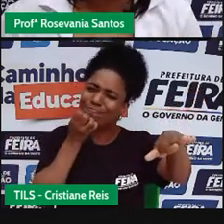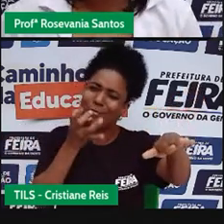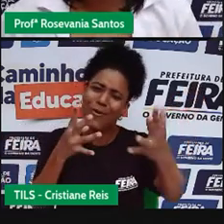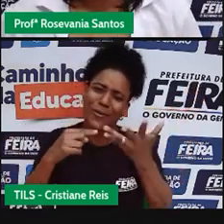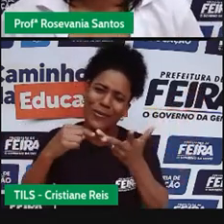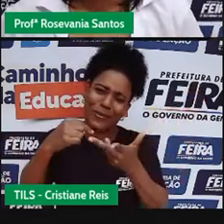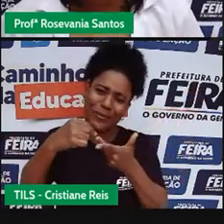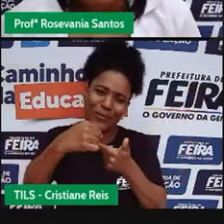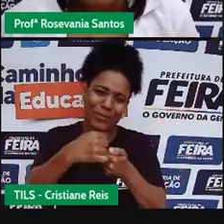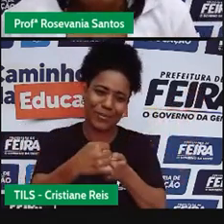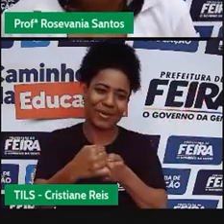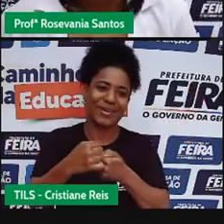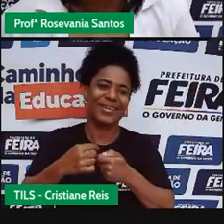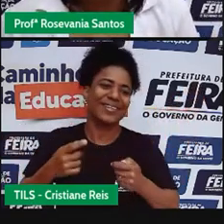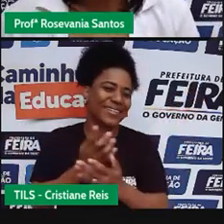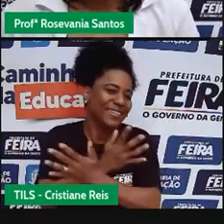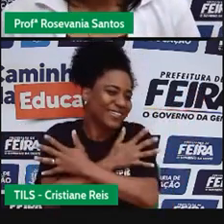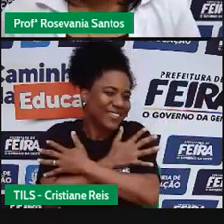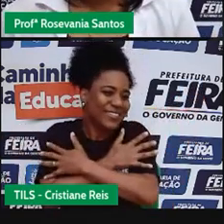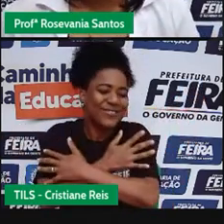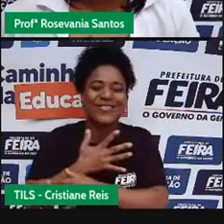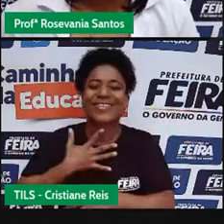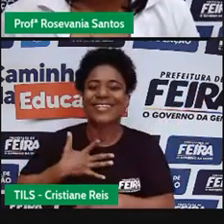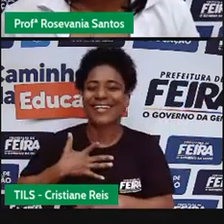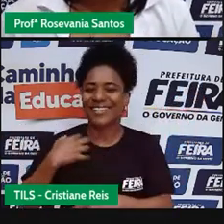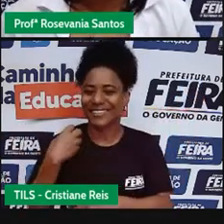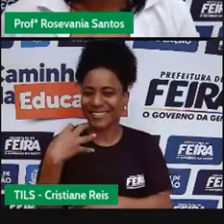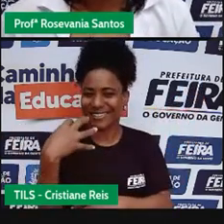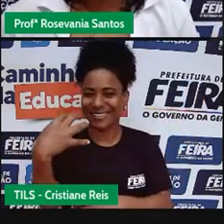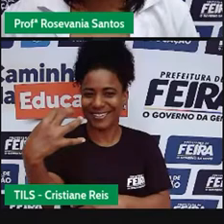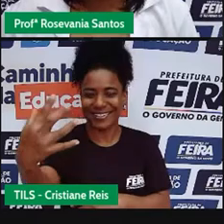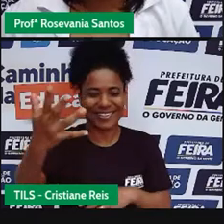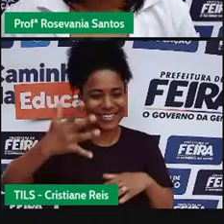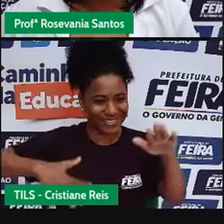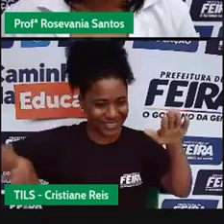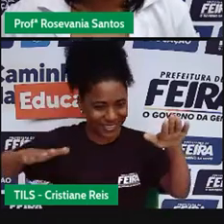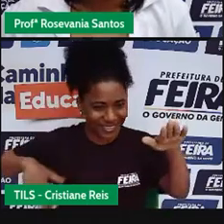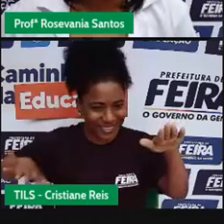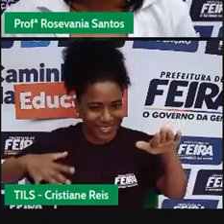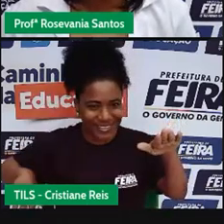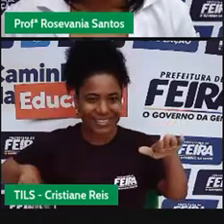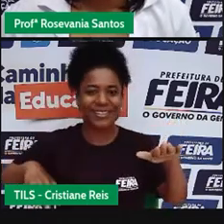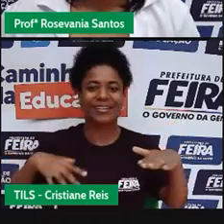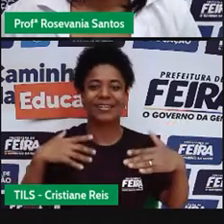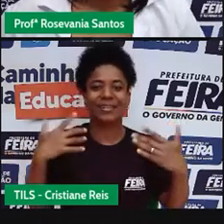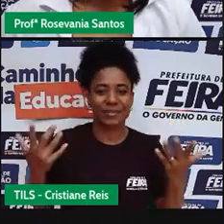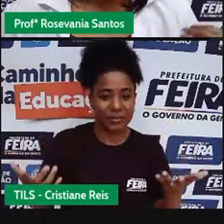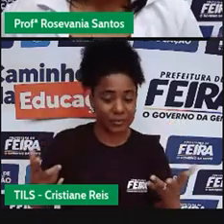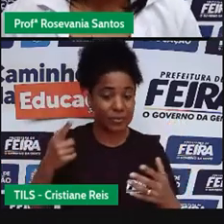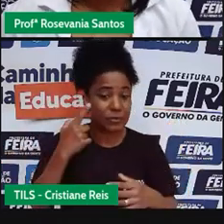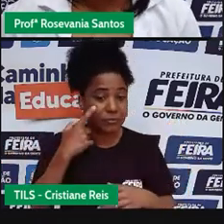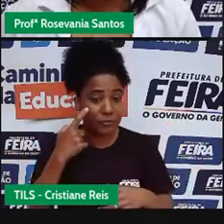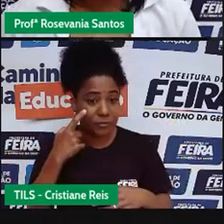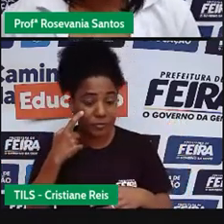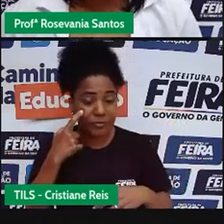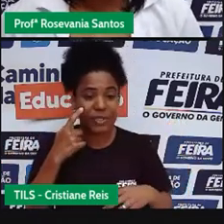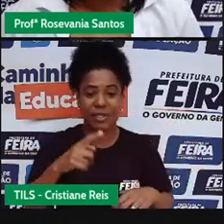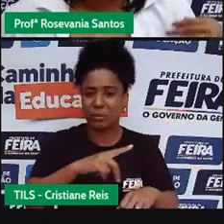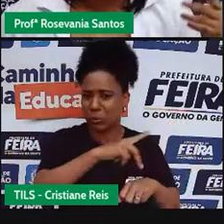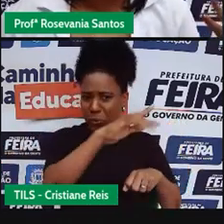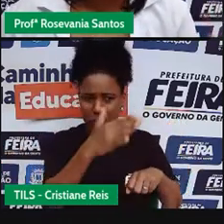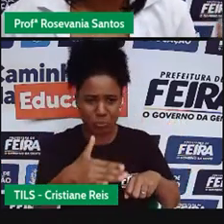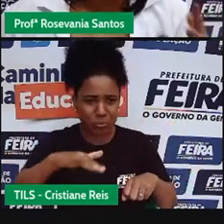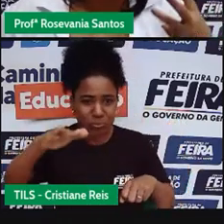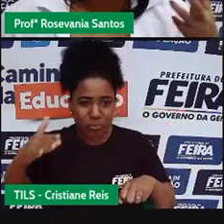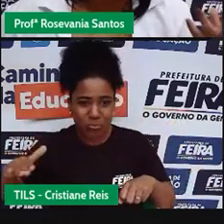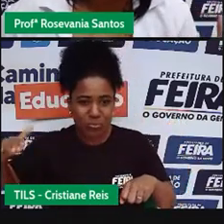todo feriadinho sempre dá uma praia, né? A gente tem as áreas, né, que a gente tem os mares de morro, né, com várias serras,